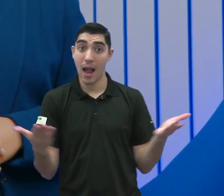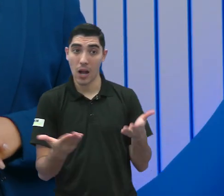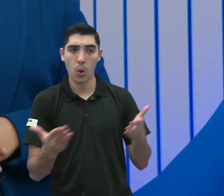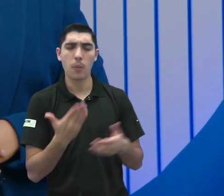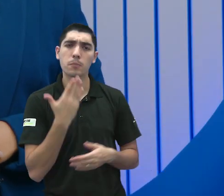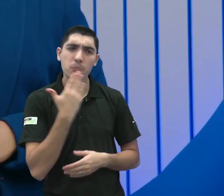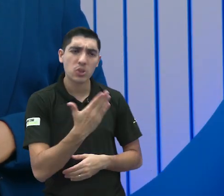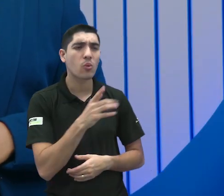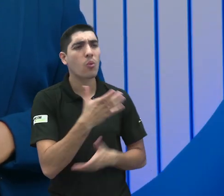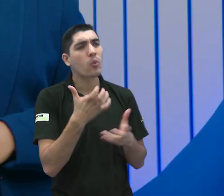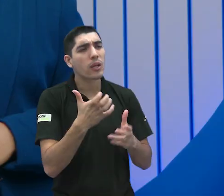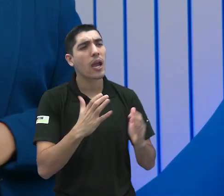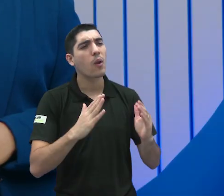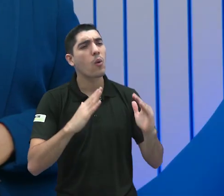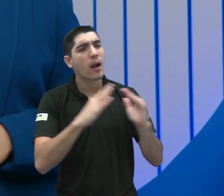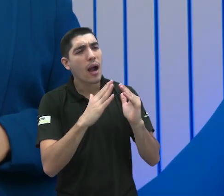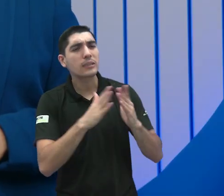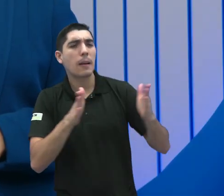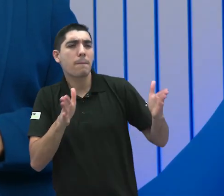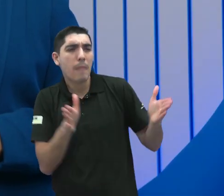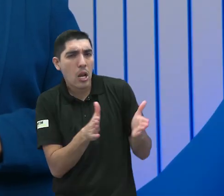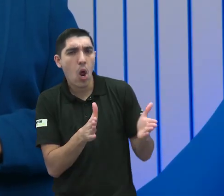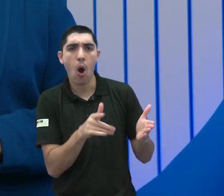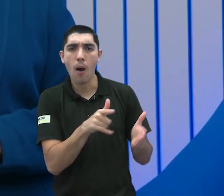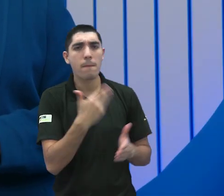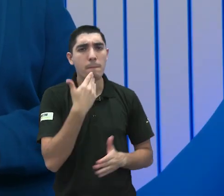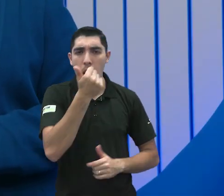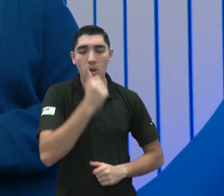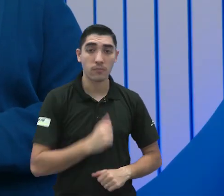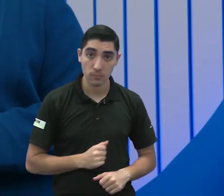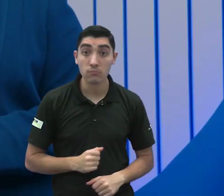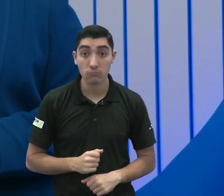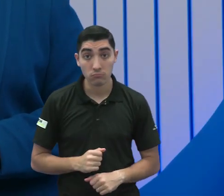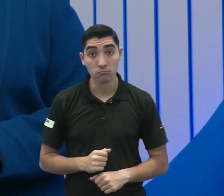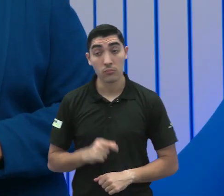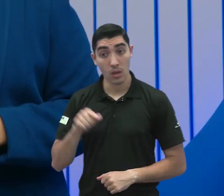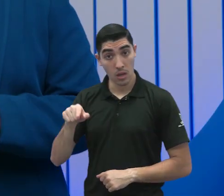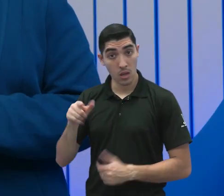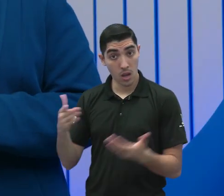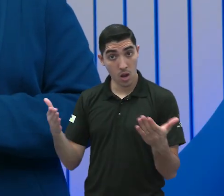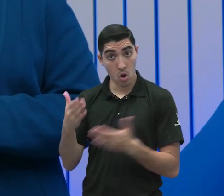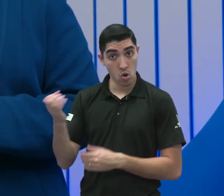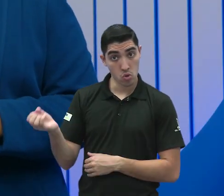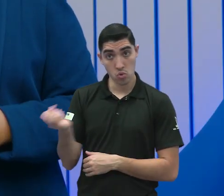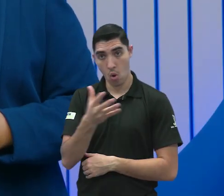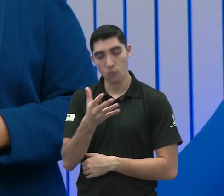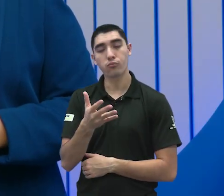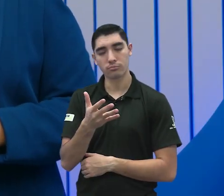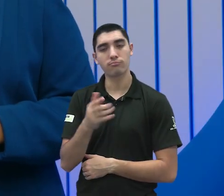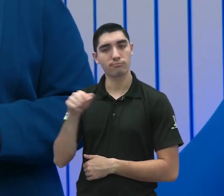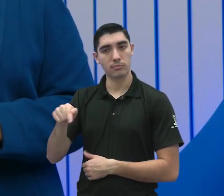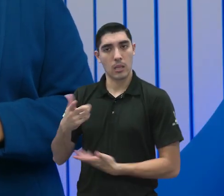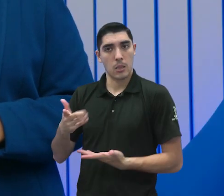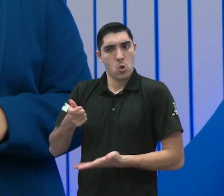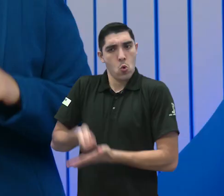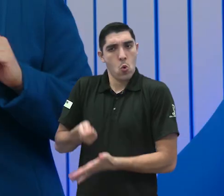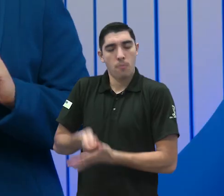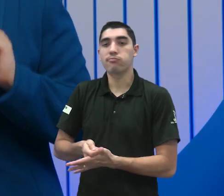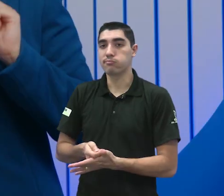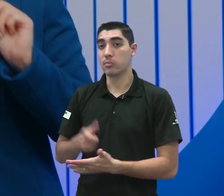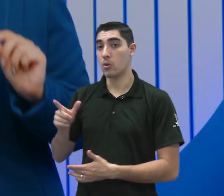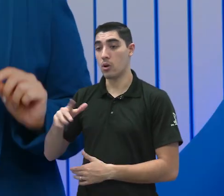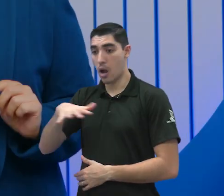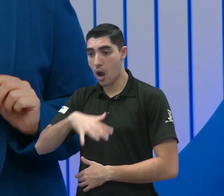aumenta a demanda por imóveis mais compactos e funcionais. Mais do que tendência, esse novo modelo de moradia tem